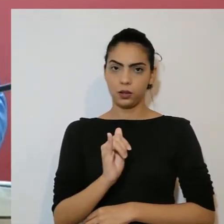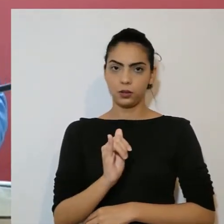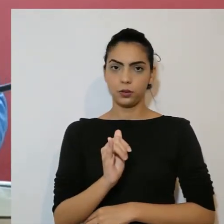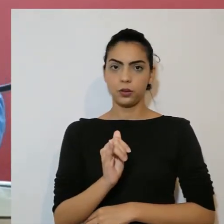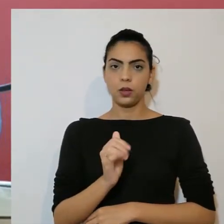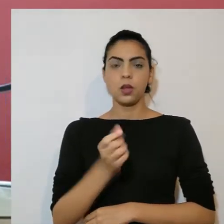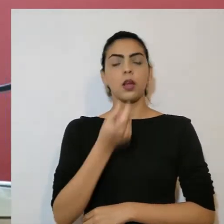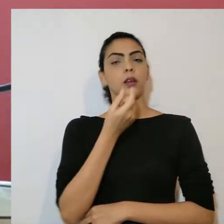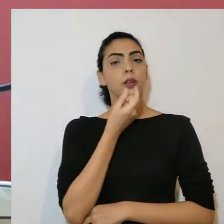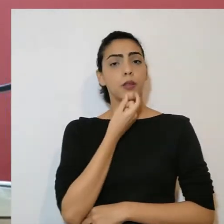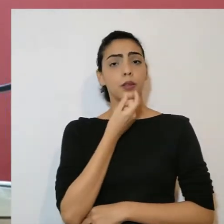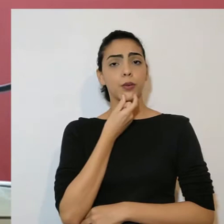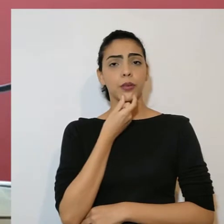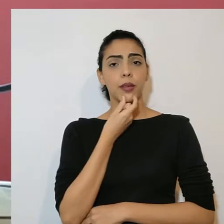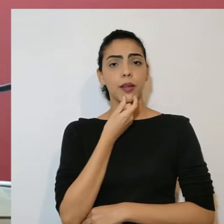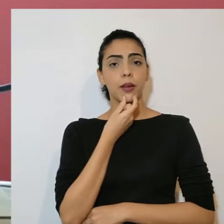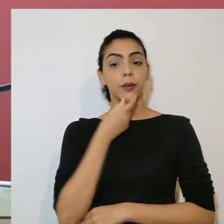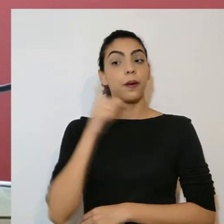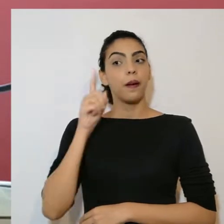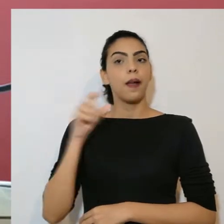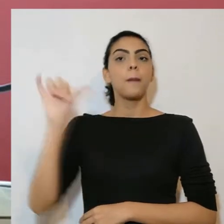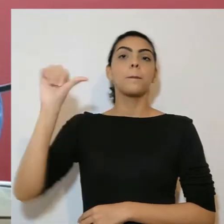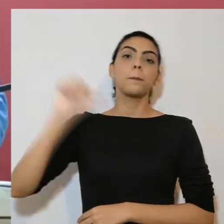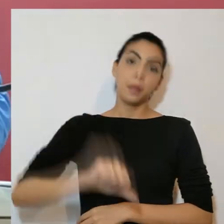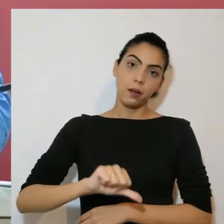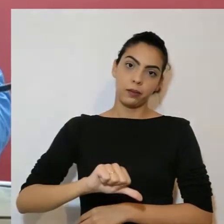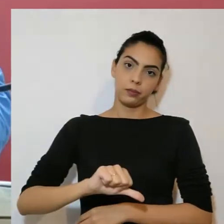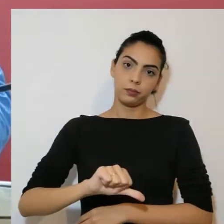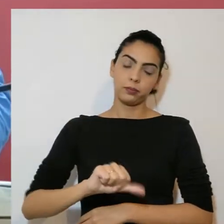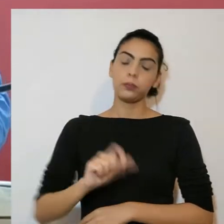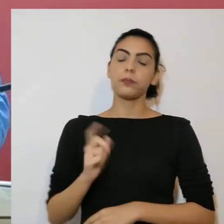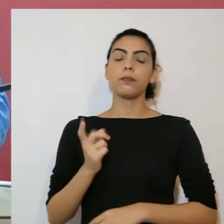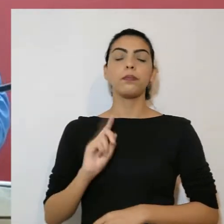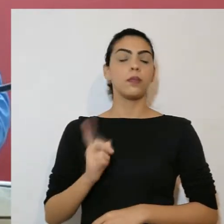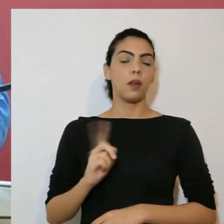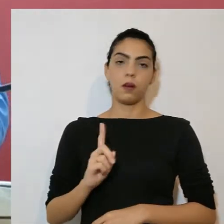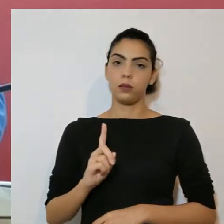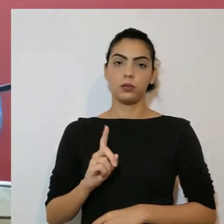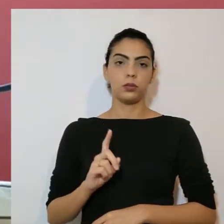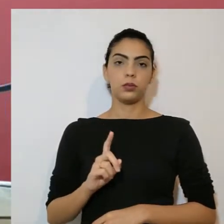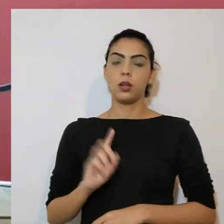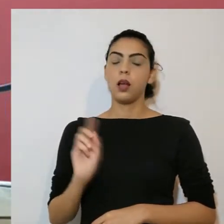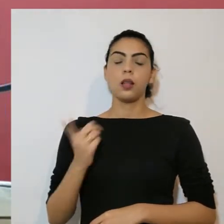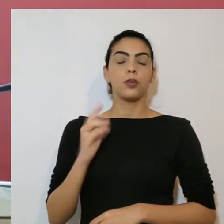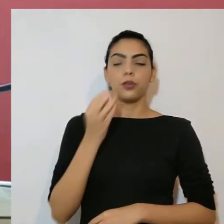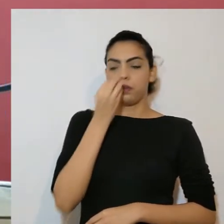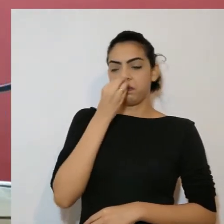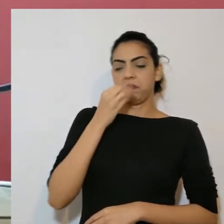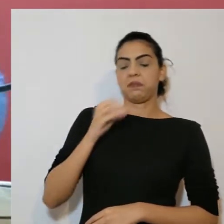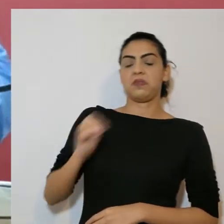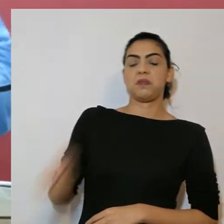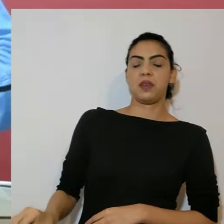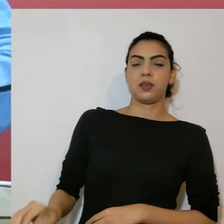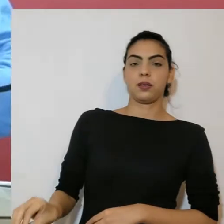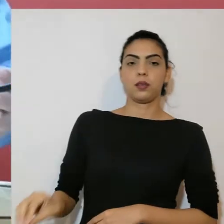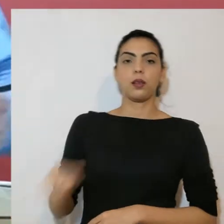que ficar solteiro é ser uma pessoa inferior,